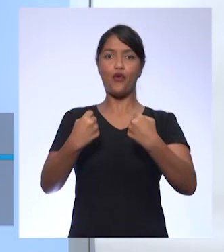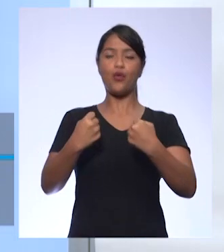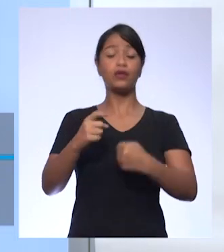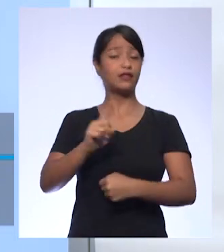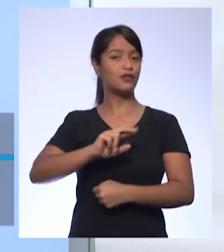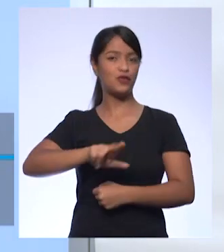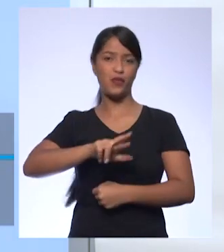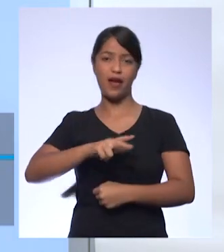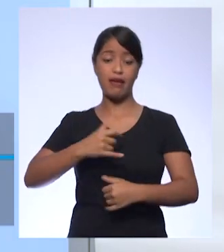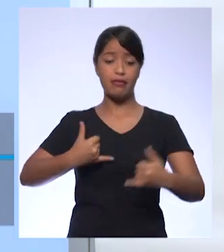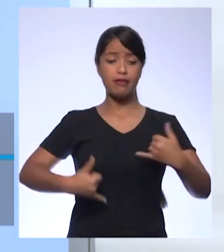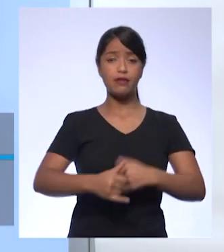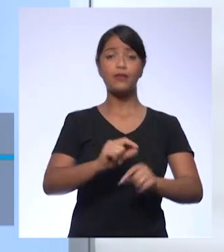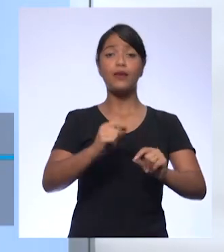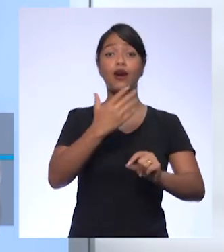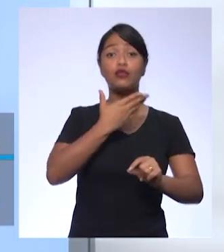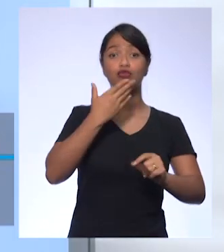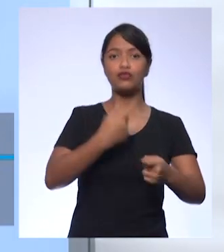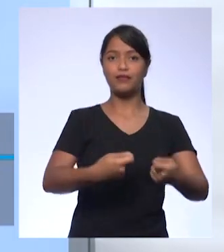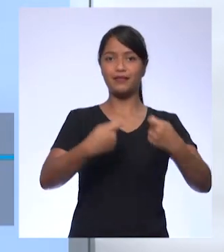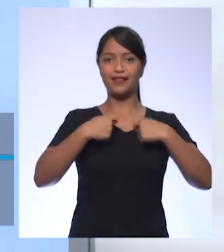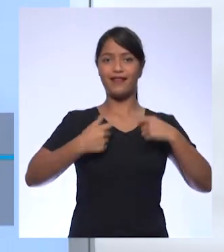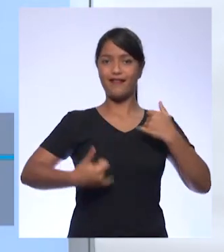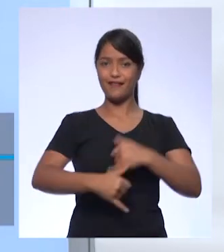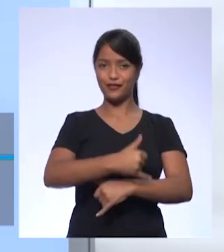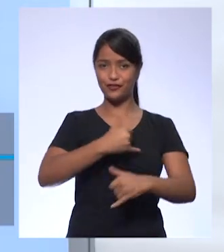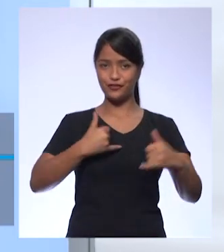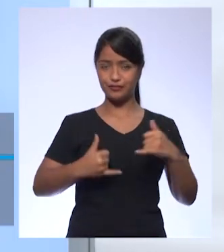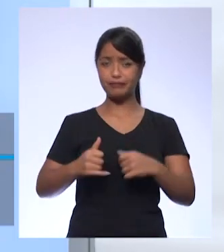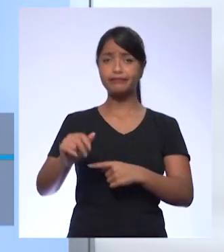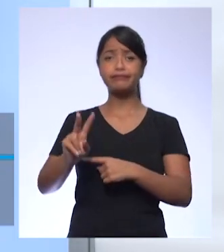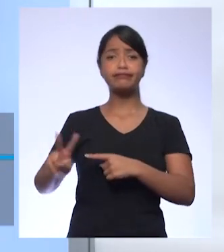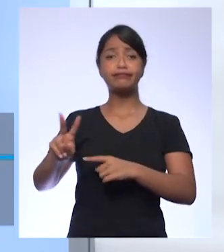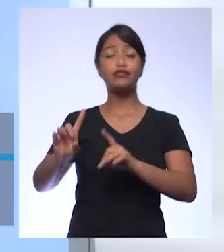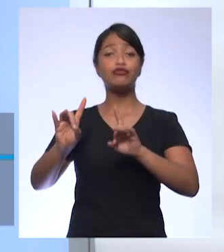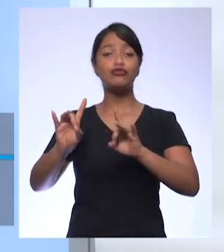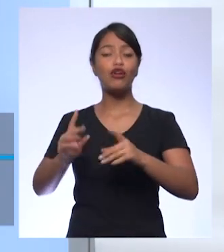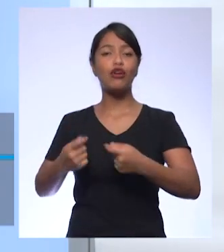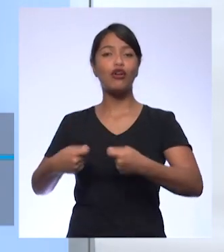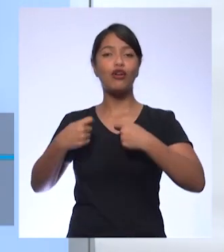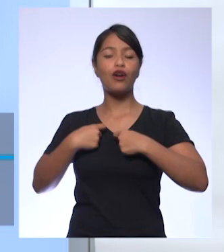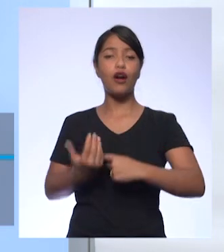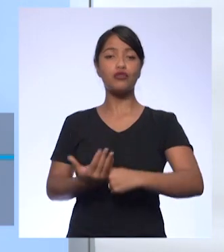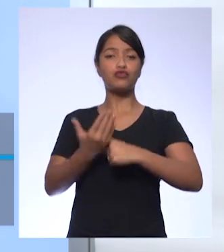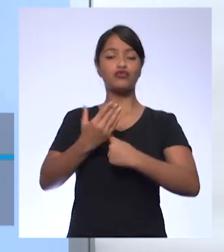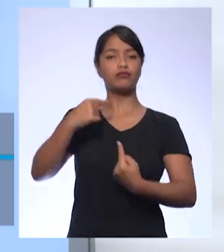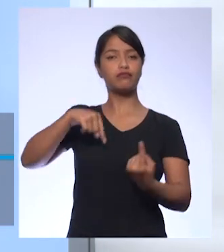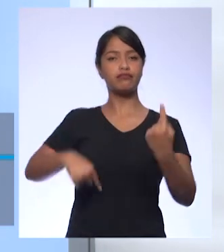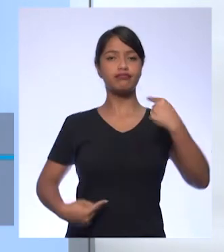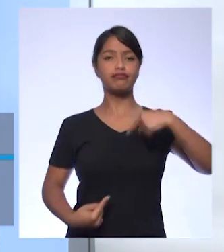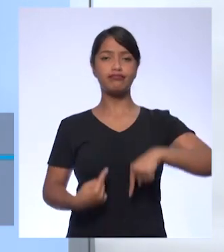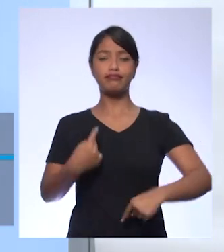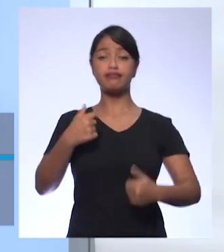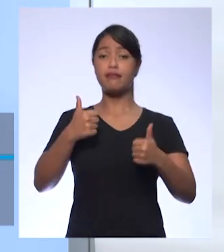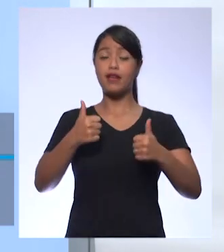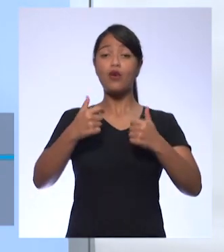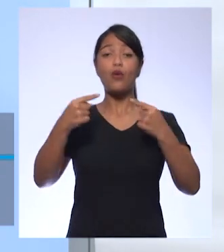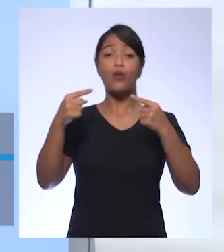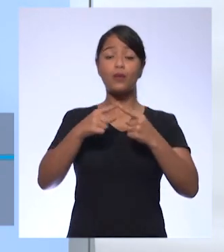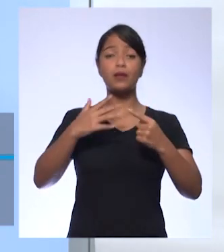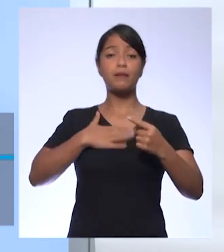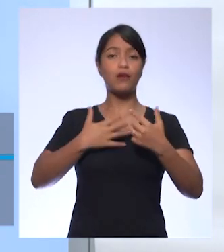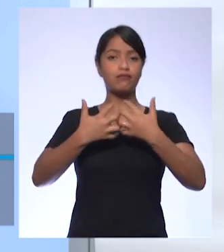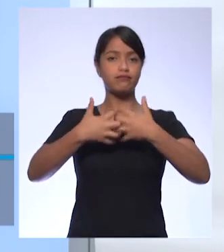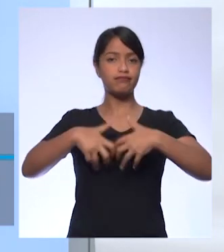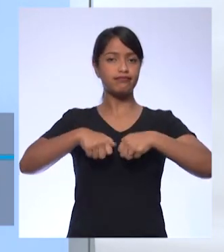açúcar. Tá bom? A vitamina, ela vai ajudar o seu corpo a funcionar direito. Ela vai trabalhar no metabolismo do corpo,